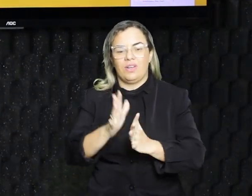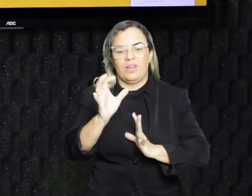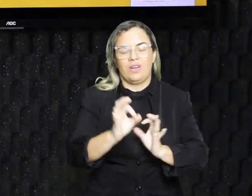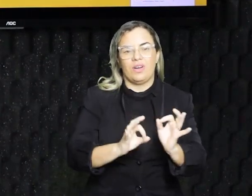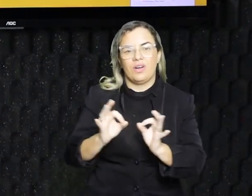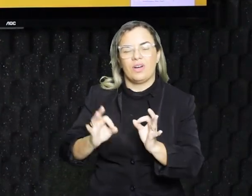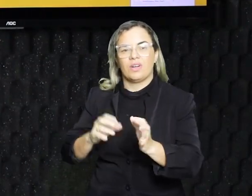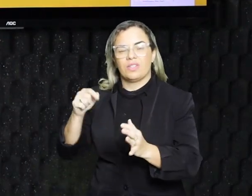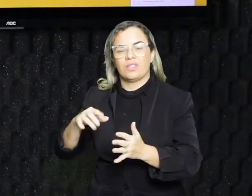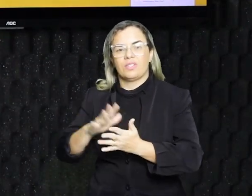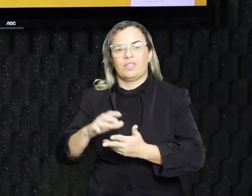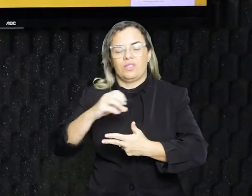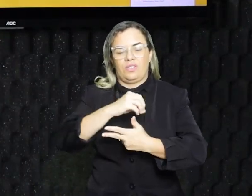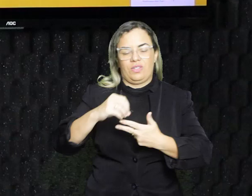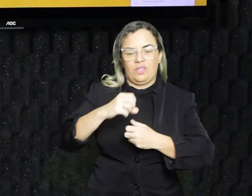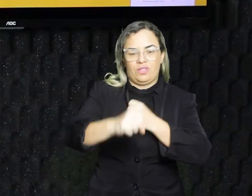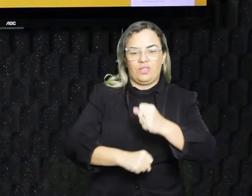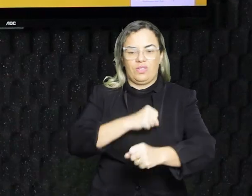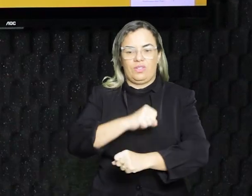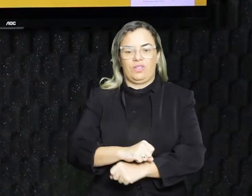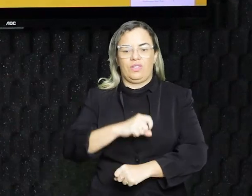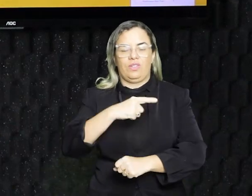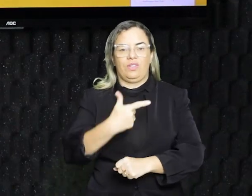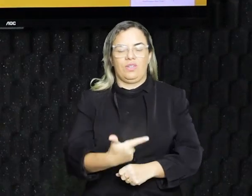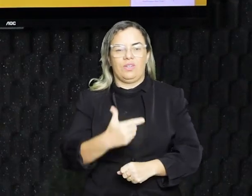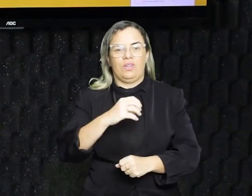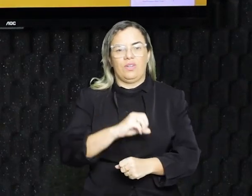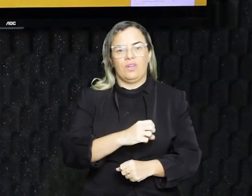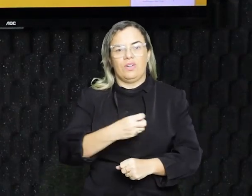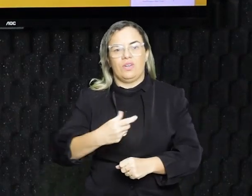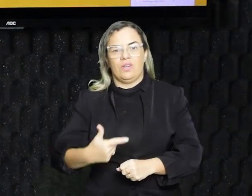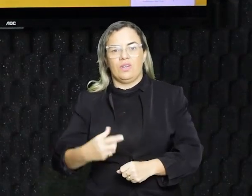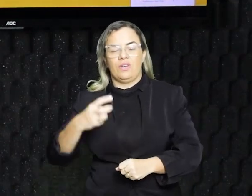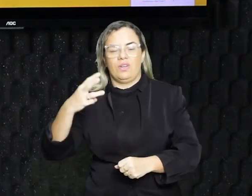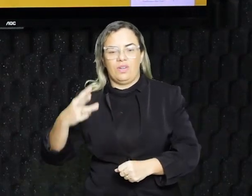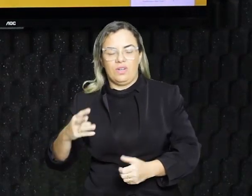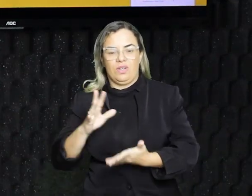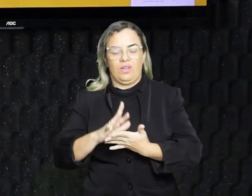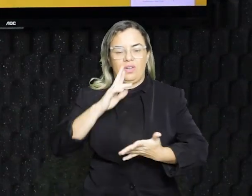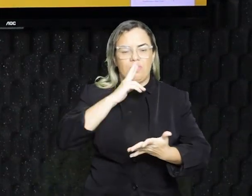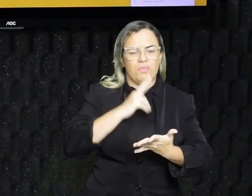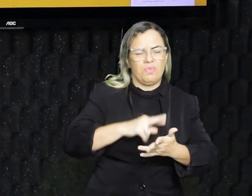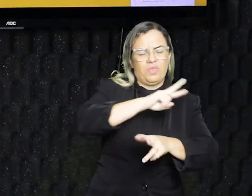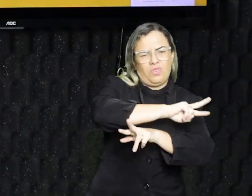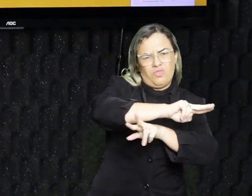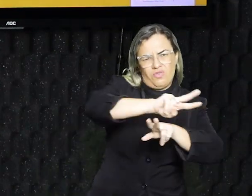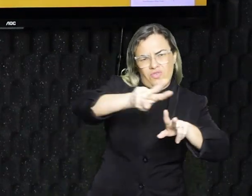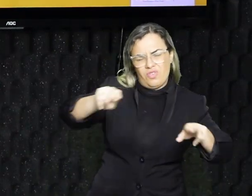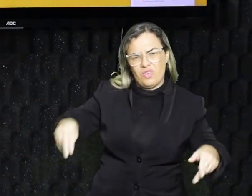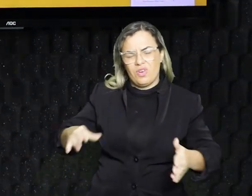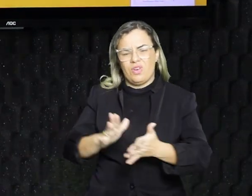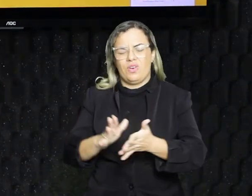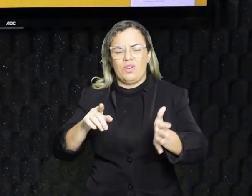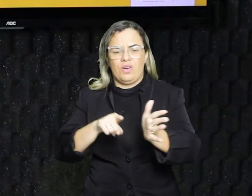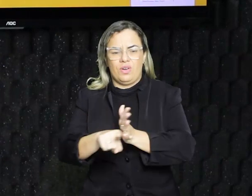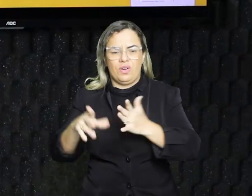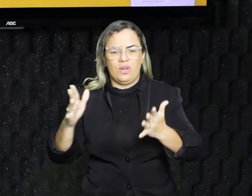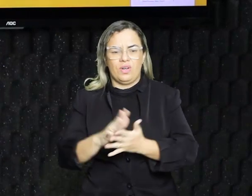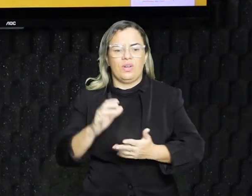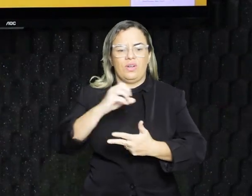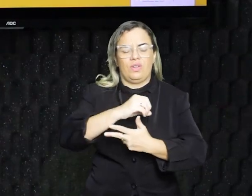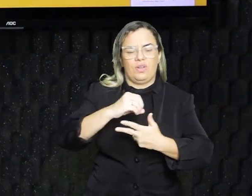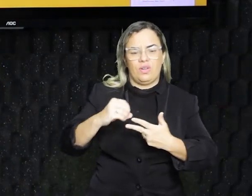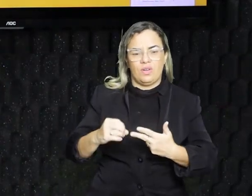preparatório para o Enem 2023. Estamos aí resolvendo uma série de questões, meus estudantes, que o Enem